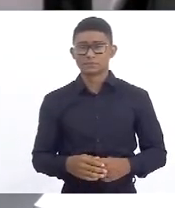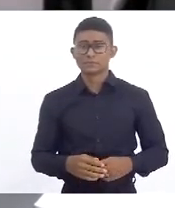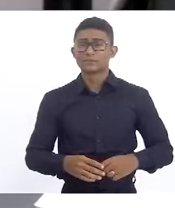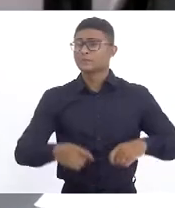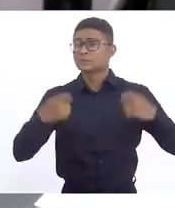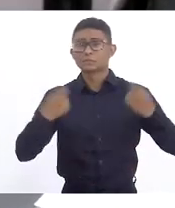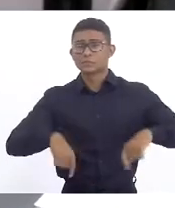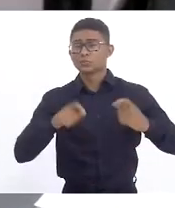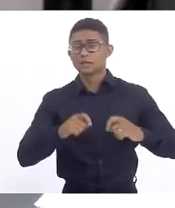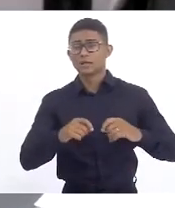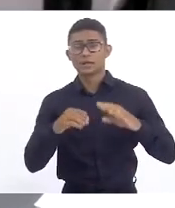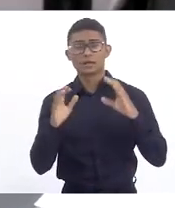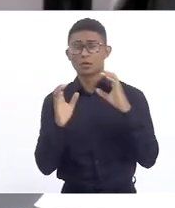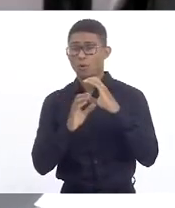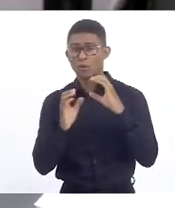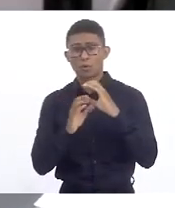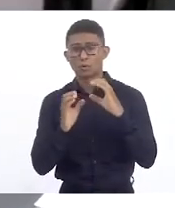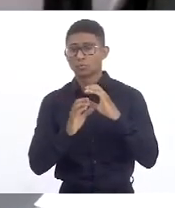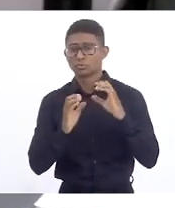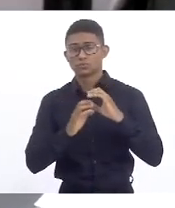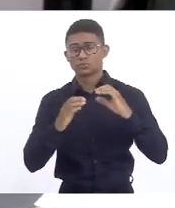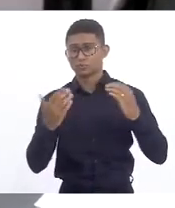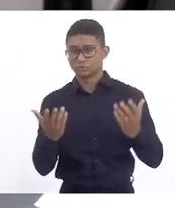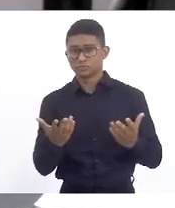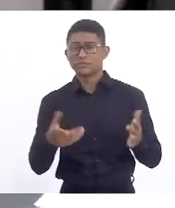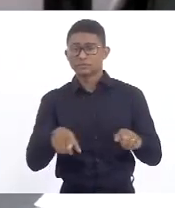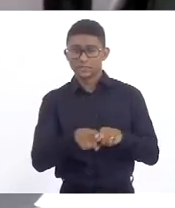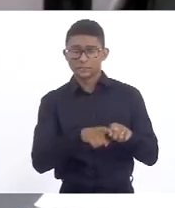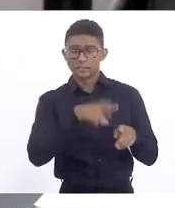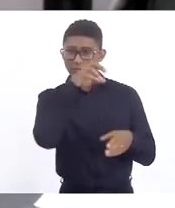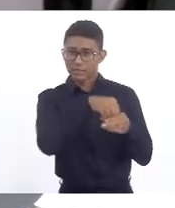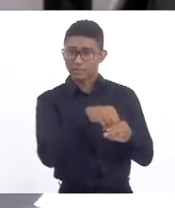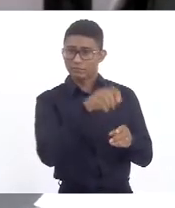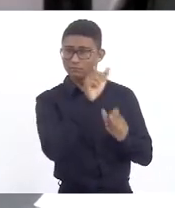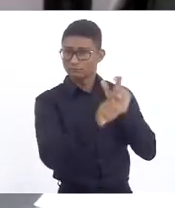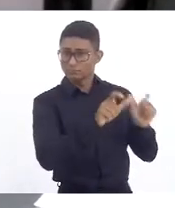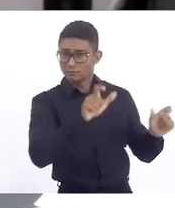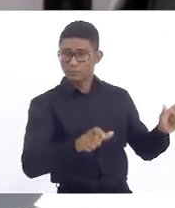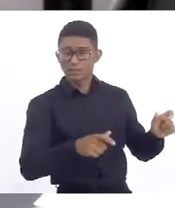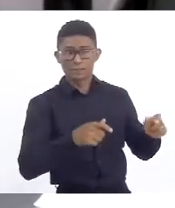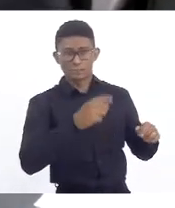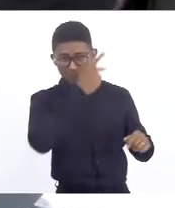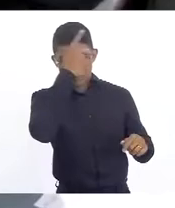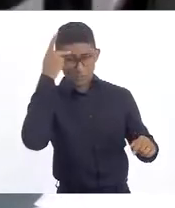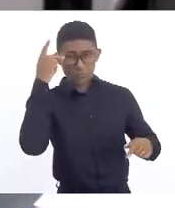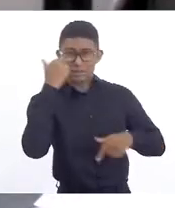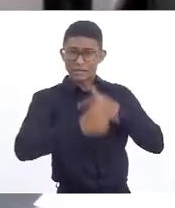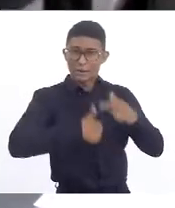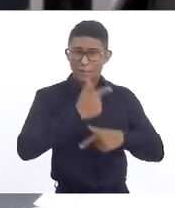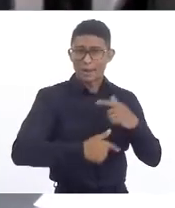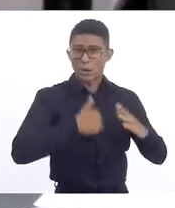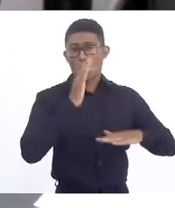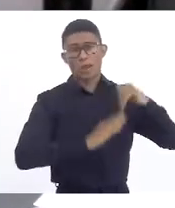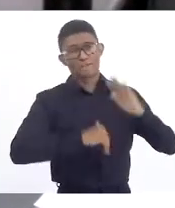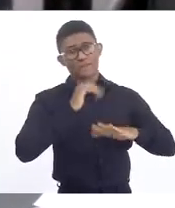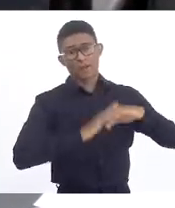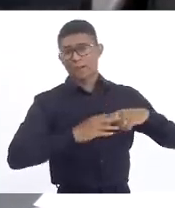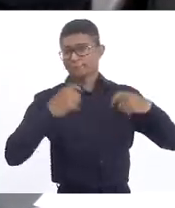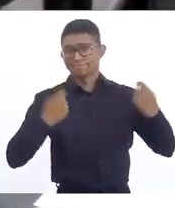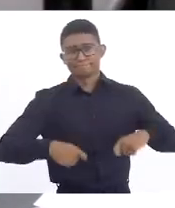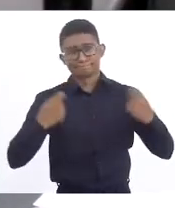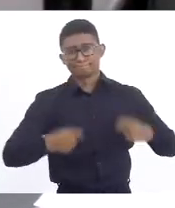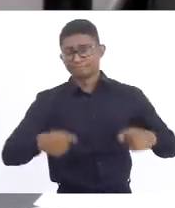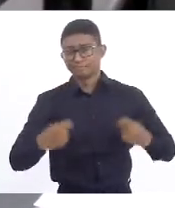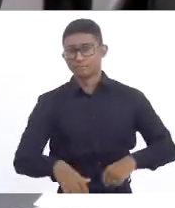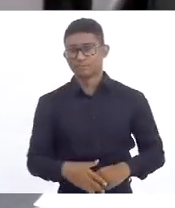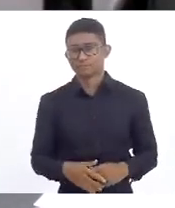concurso público e qualificação. O que eu estou dizendo para os senhores, a gente diz todo dia na CPI